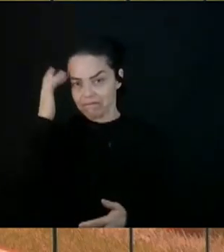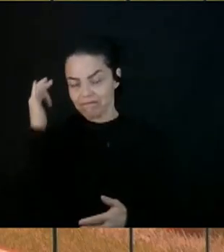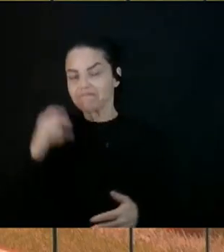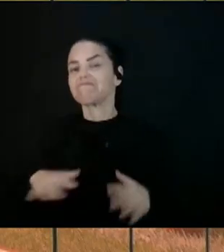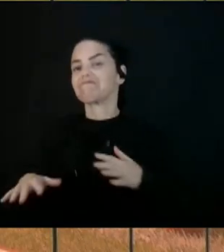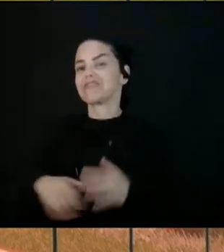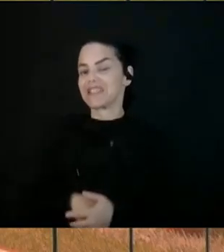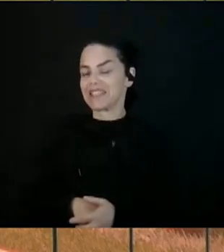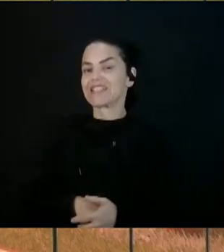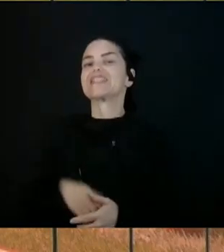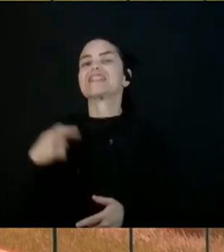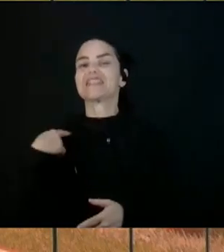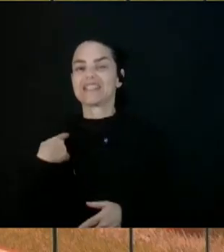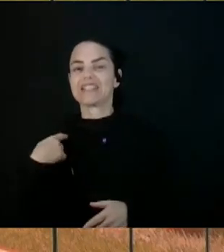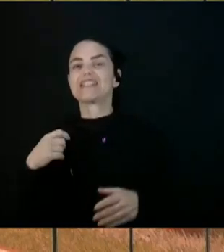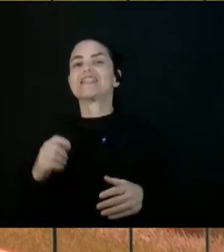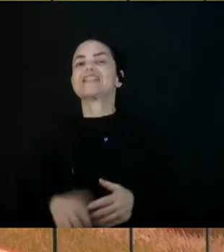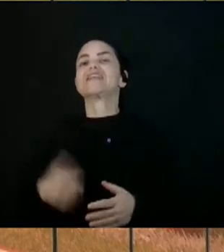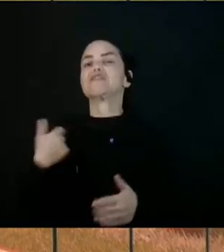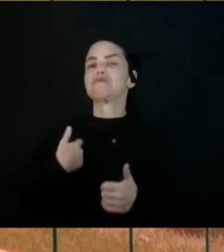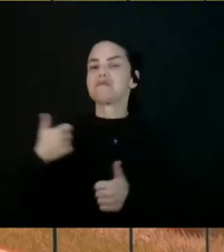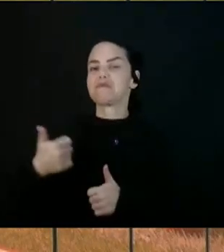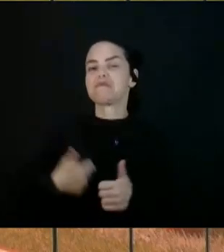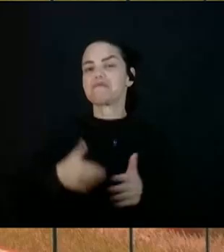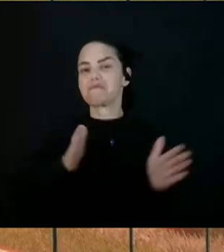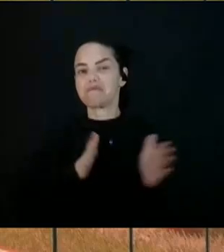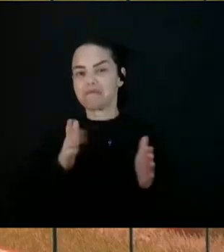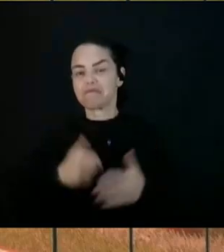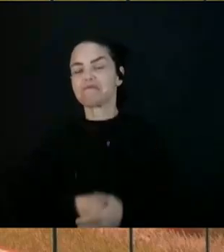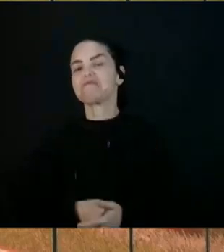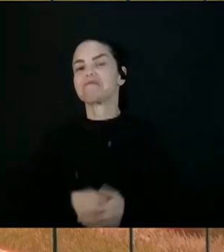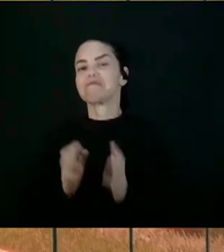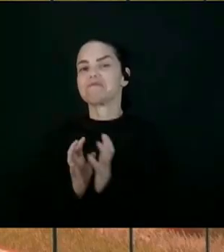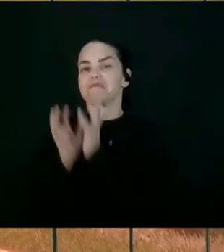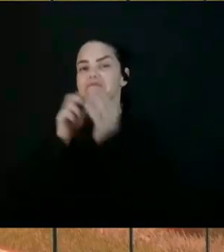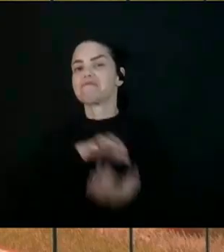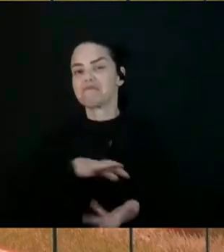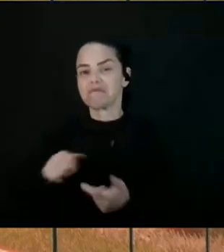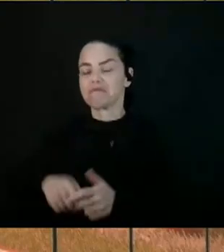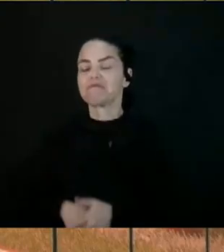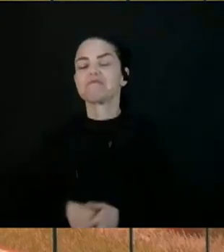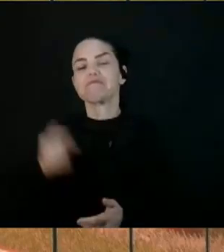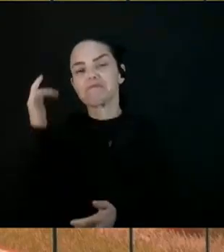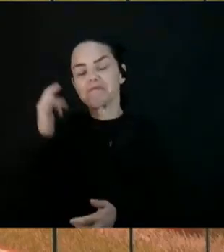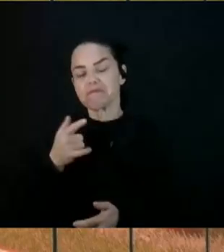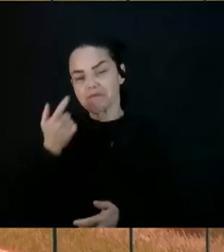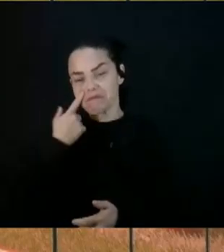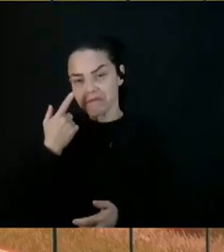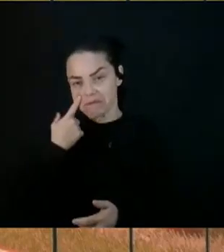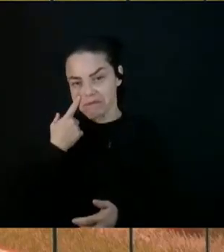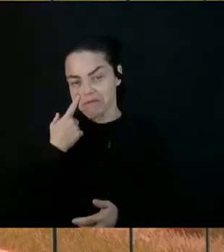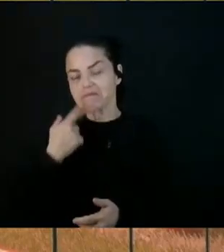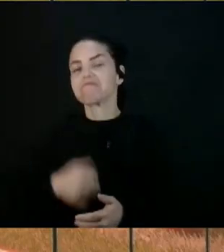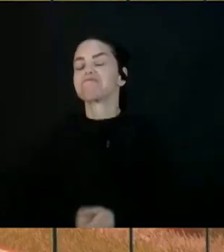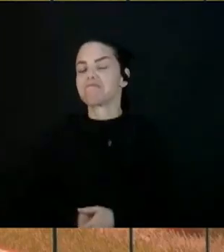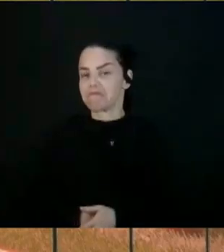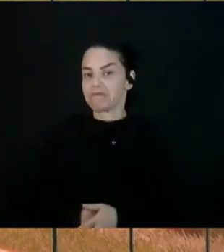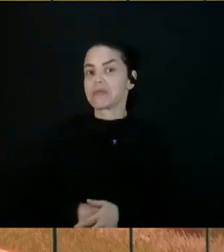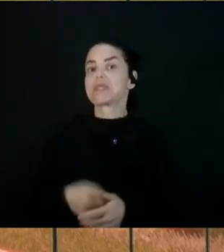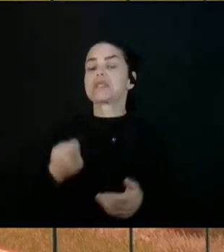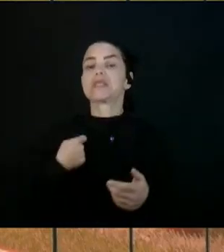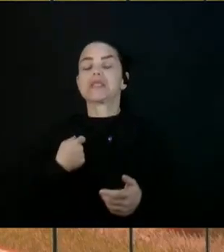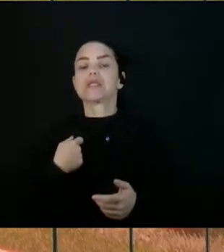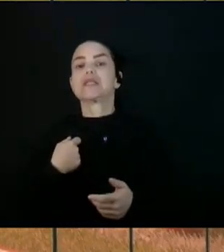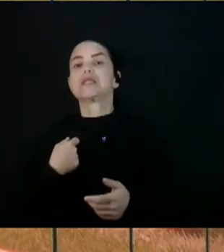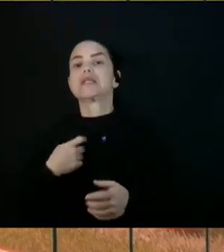redes desta primeira rodada de Copa do Mundo. E olha só, mesmo em uma época dominada pelas